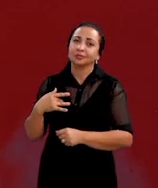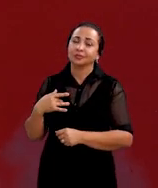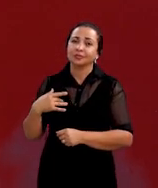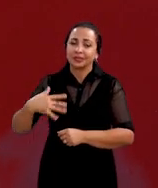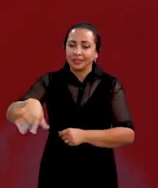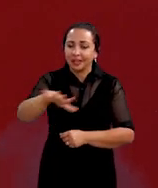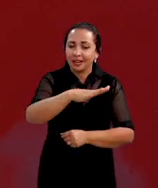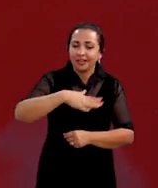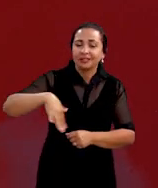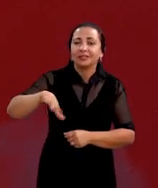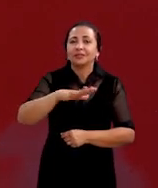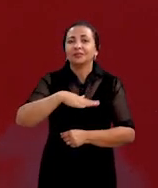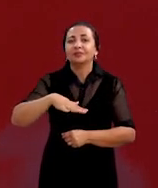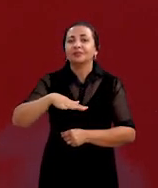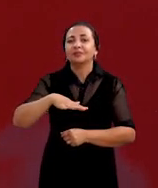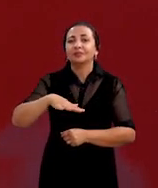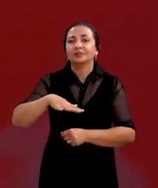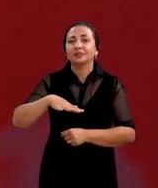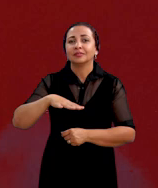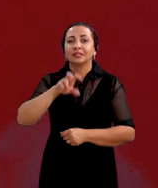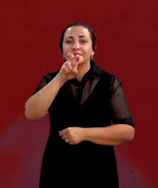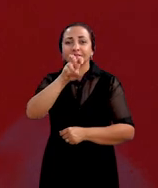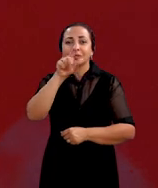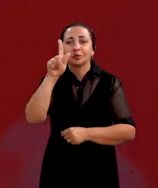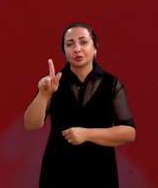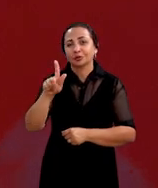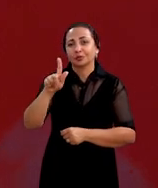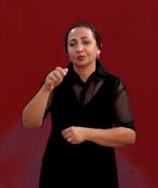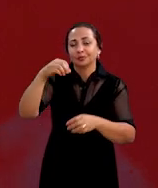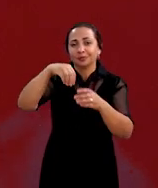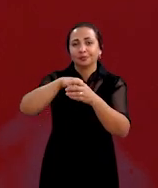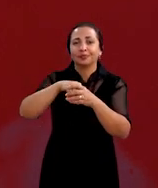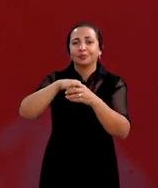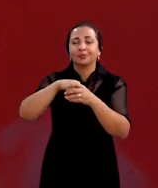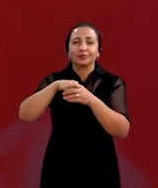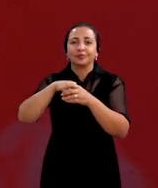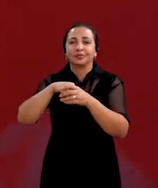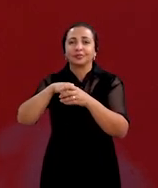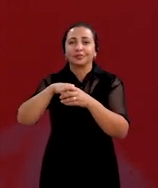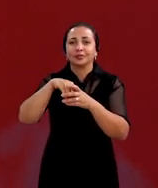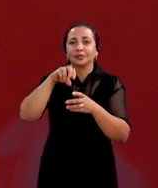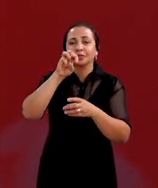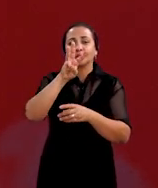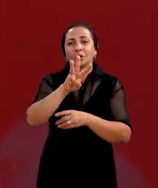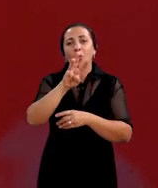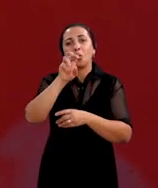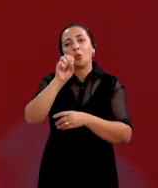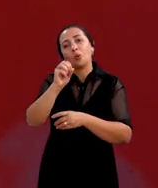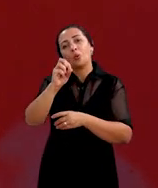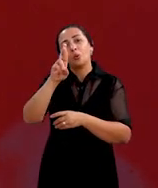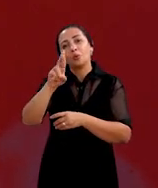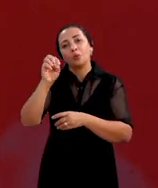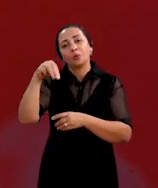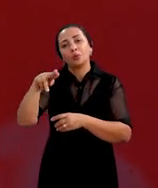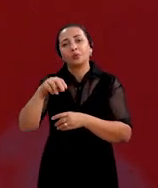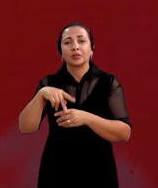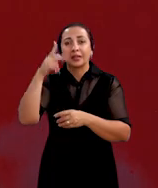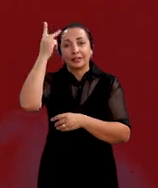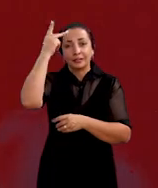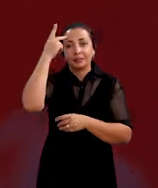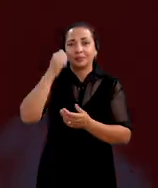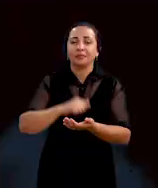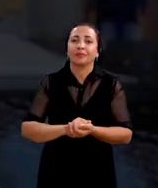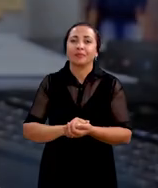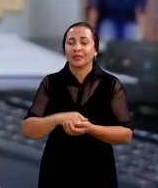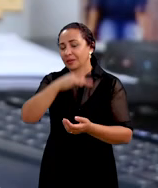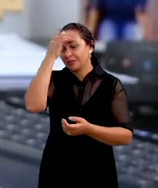saúde na área de 5G, né, dentro do showroom que a Huawei tem em